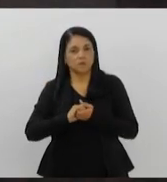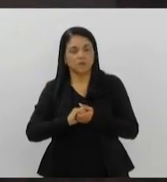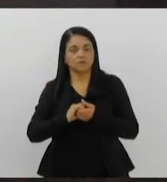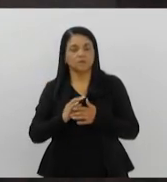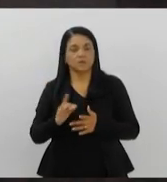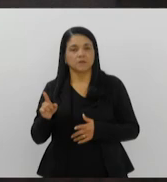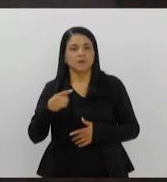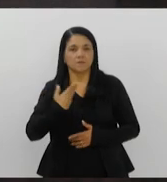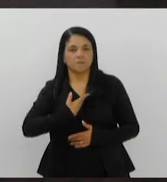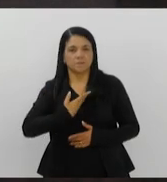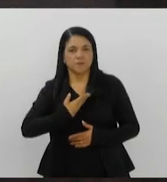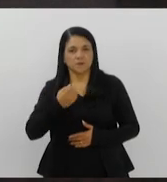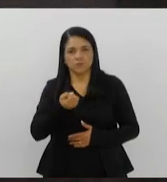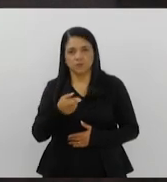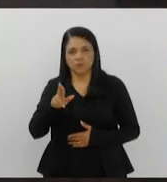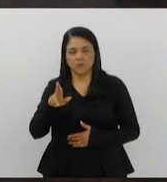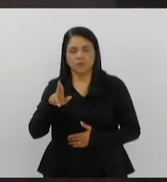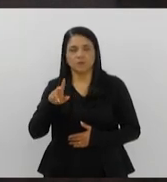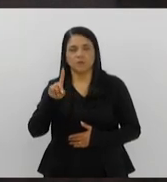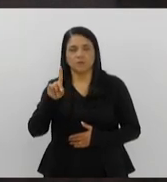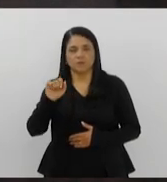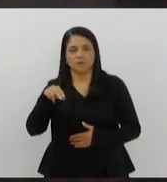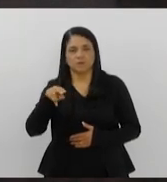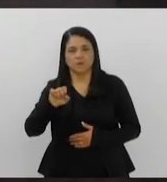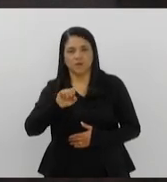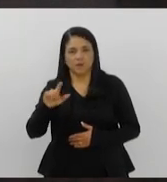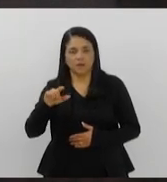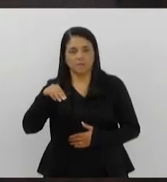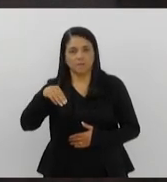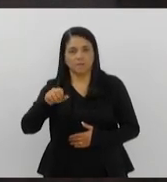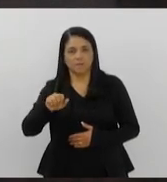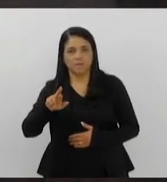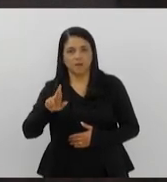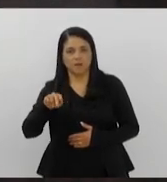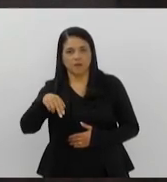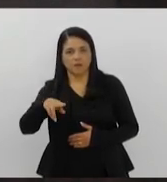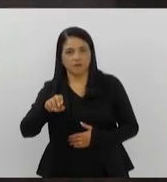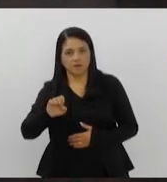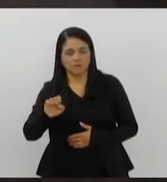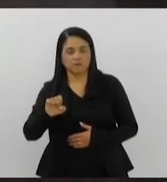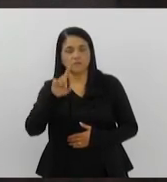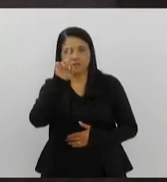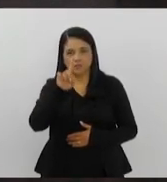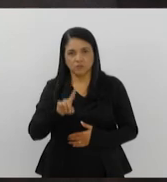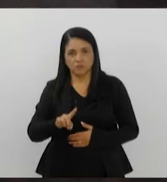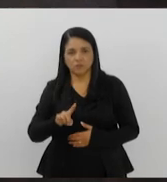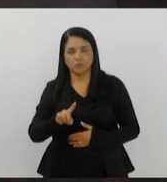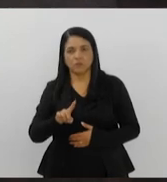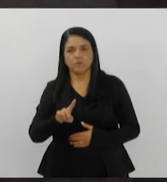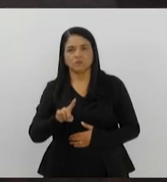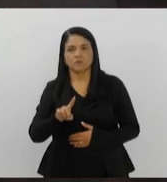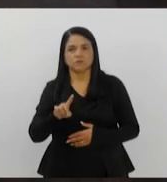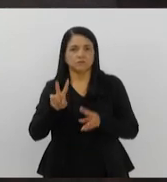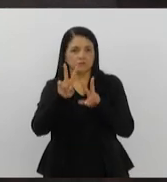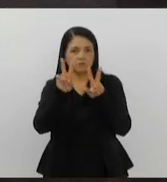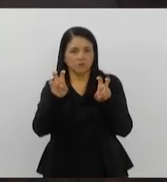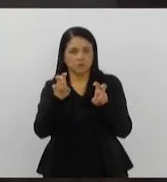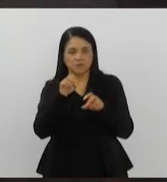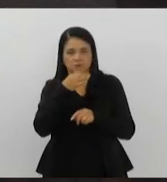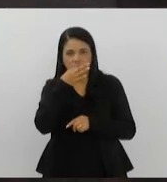amiga Dani Marques de Souza diretora de acionais Prefeitura Municipal